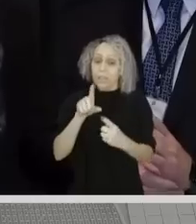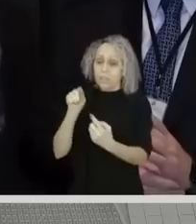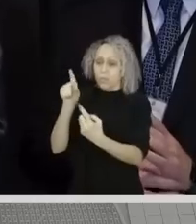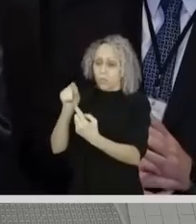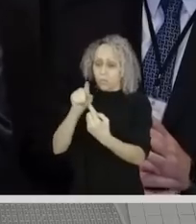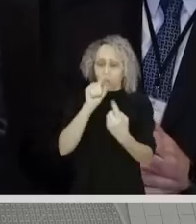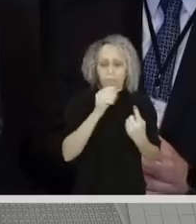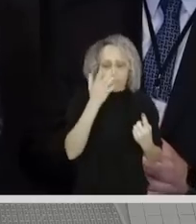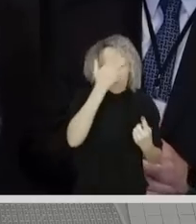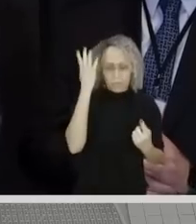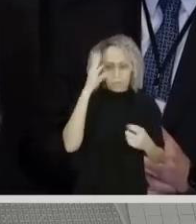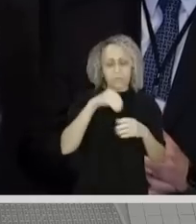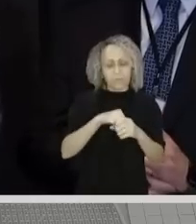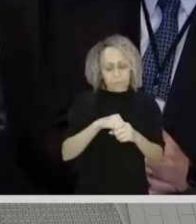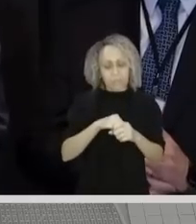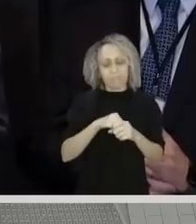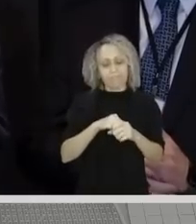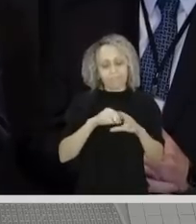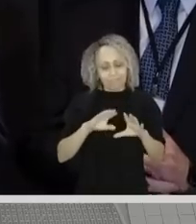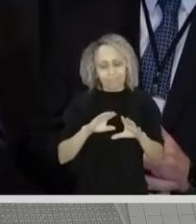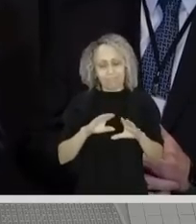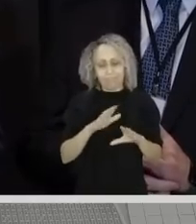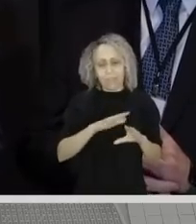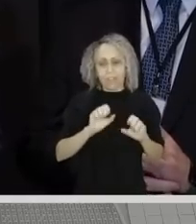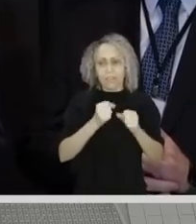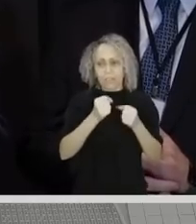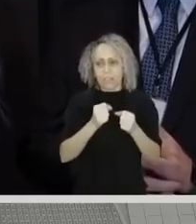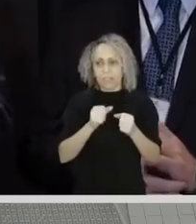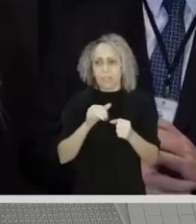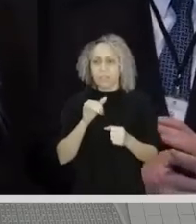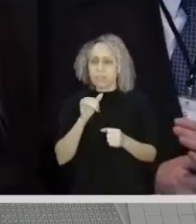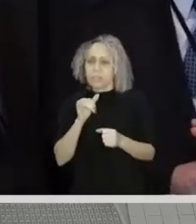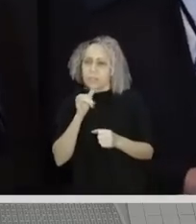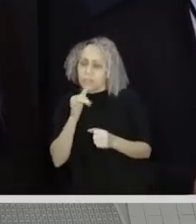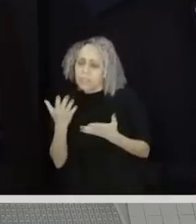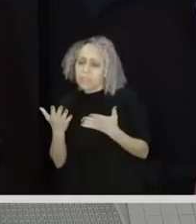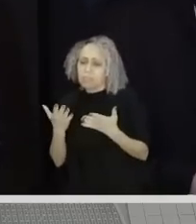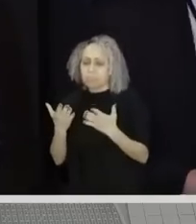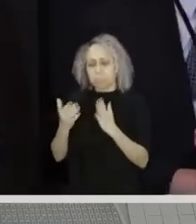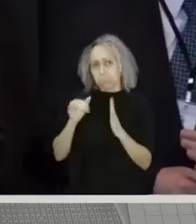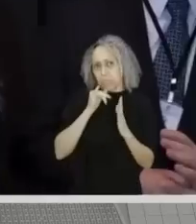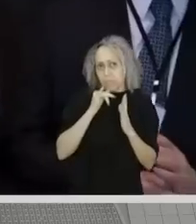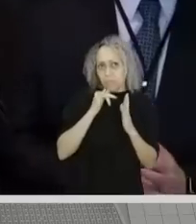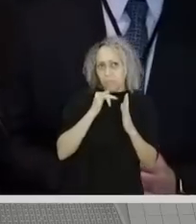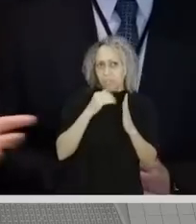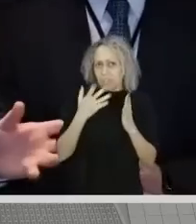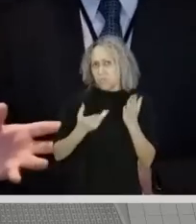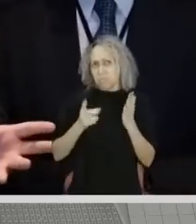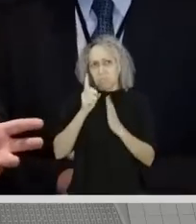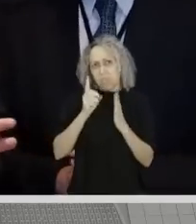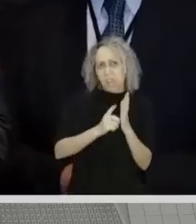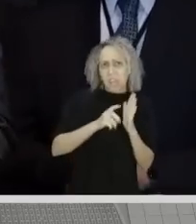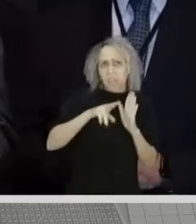recebe esse dinheiro, ele recebe por algum tipo de apadrinhamento político, porque ele tem boas relações com o governo, porque ele tem